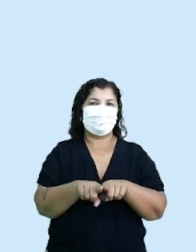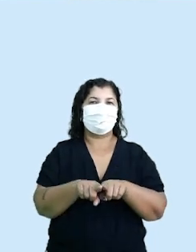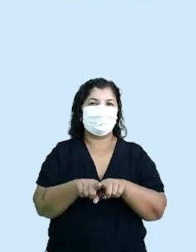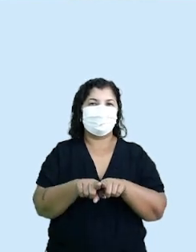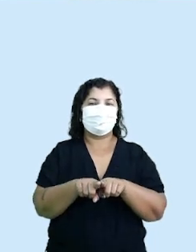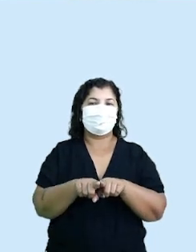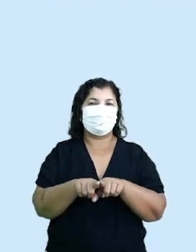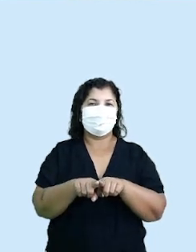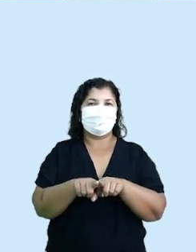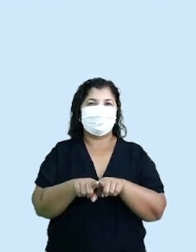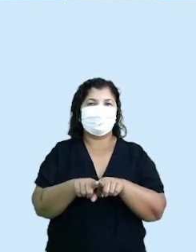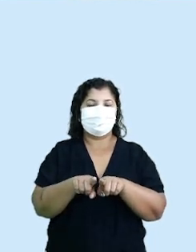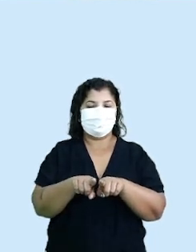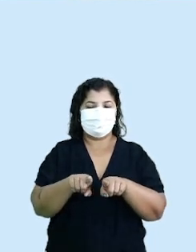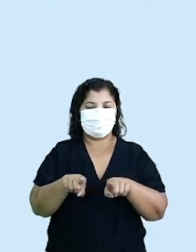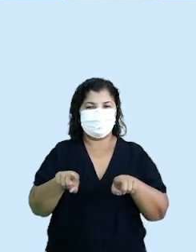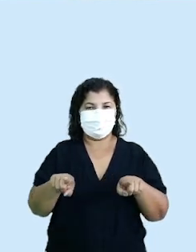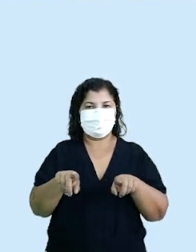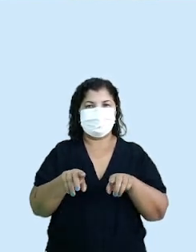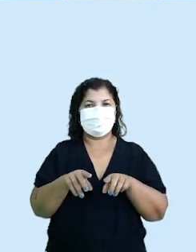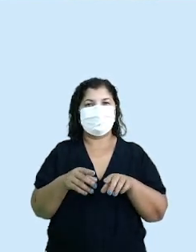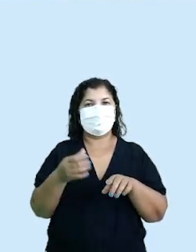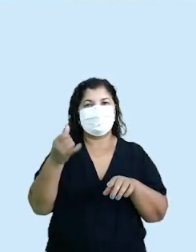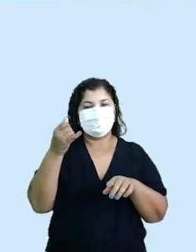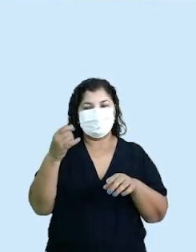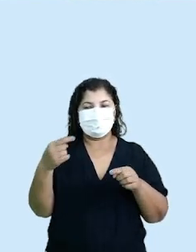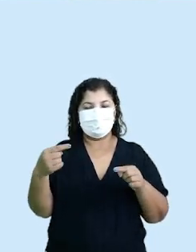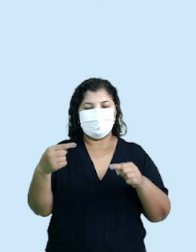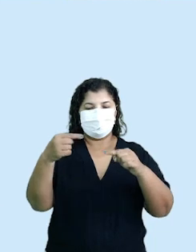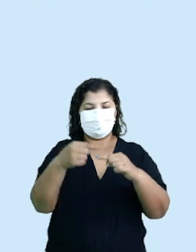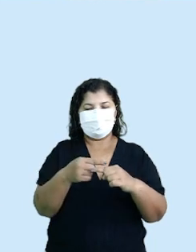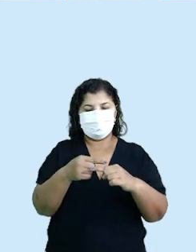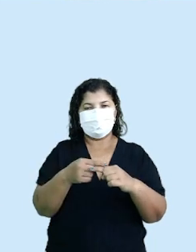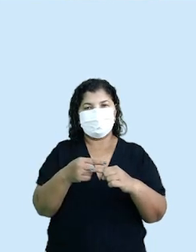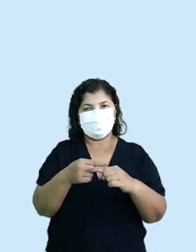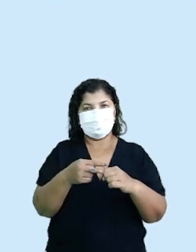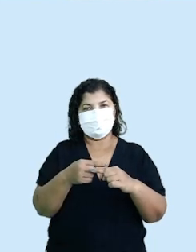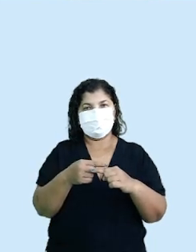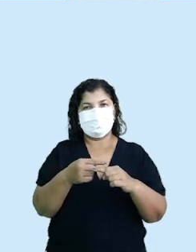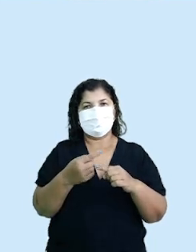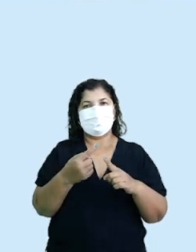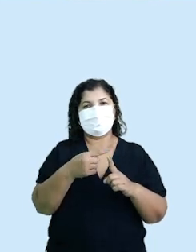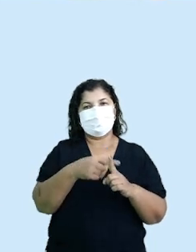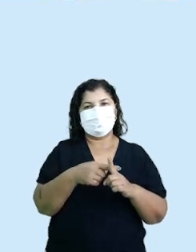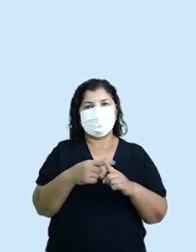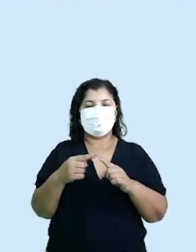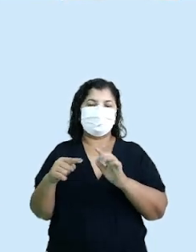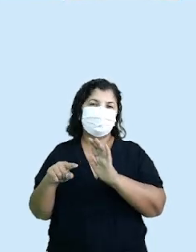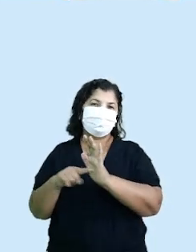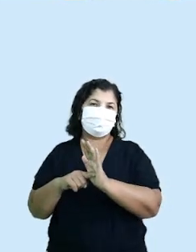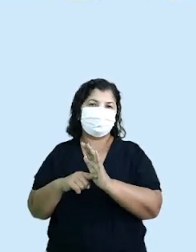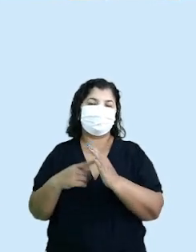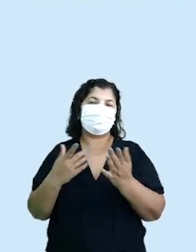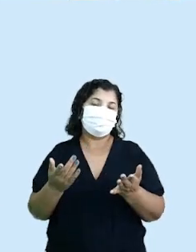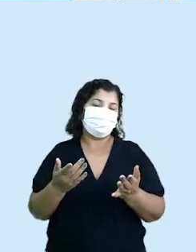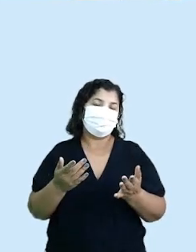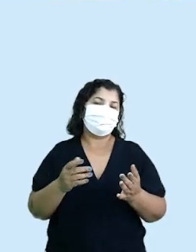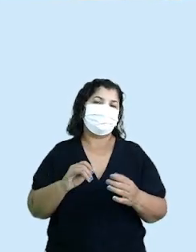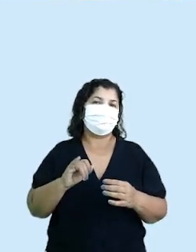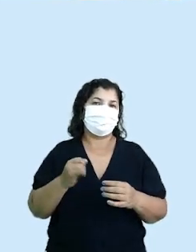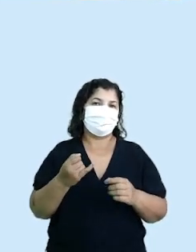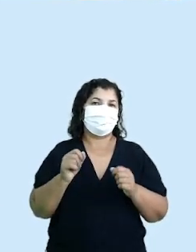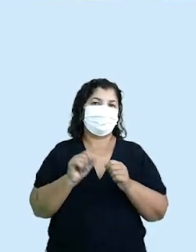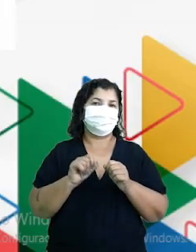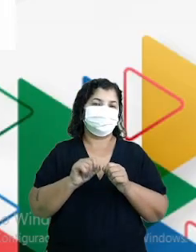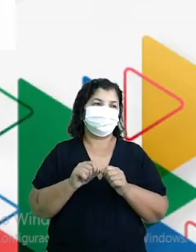invés de inverter os polos, ligar o polo negativo de uma pilha no positivo da outra, eu faço a seguinte sequência. Com